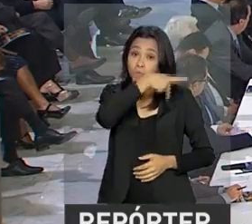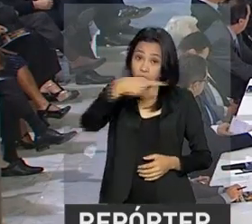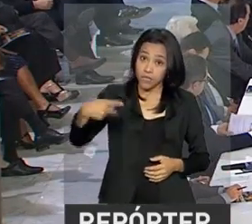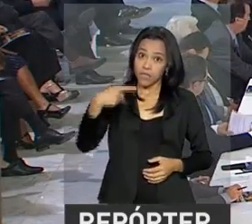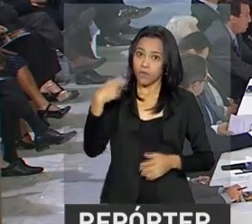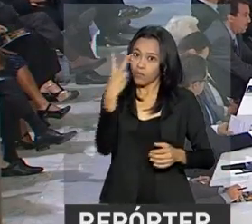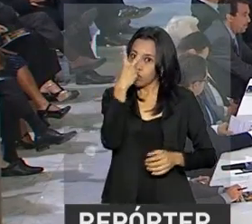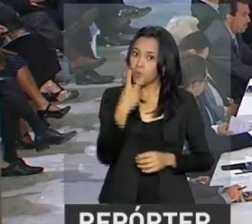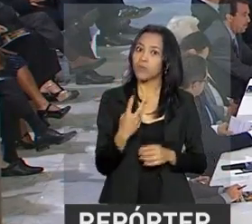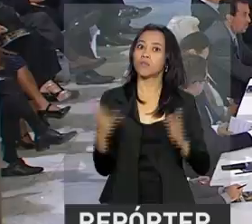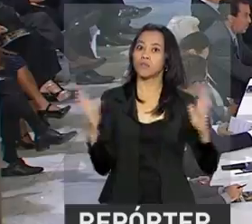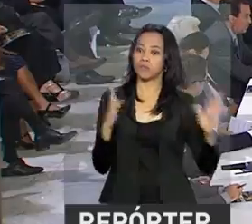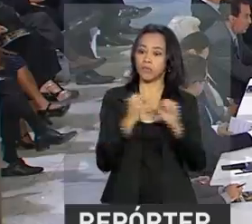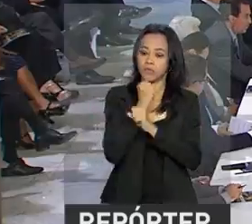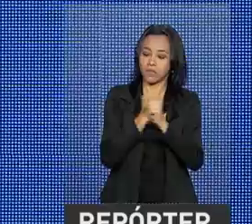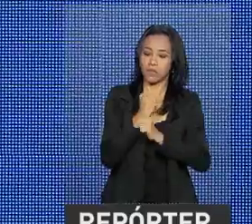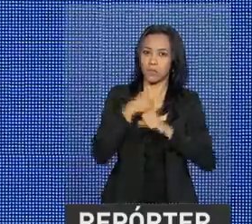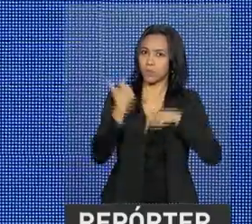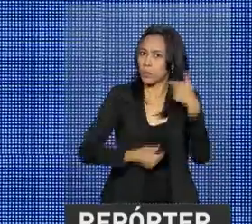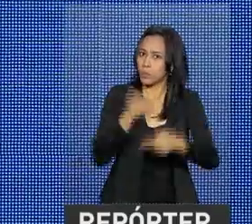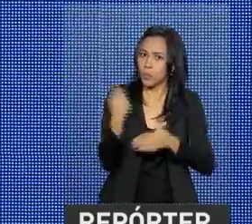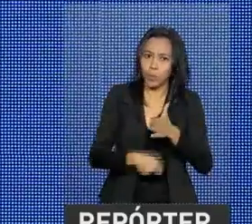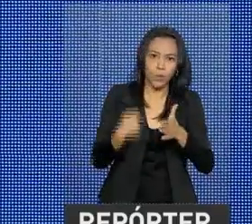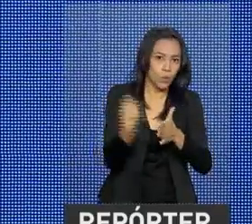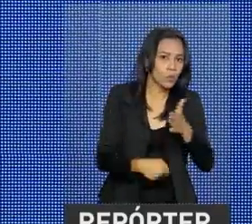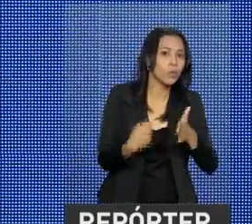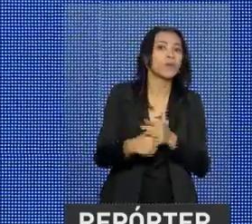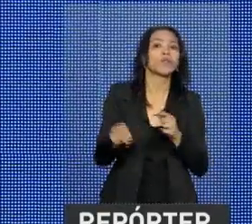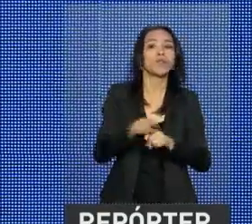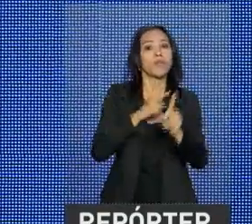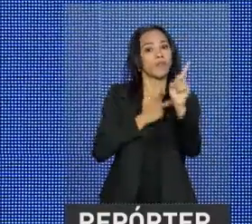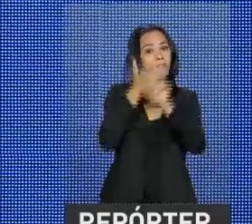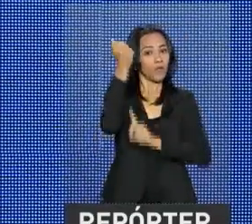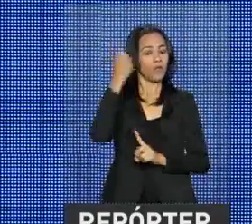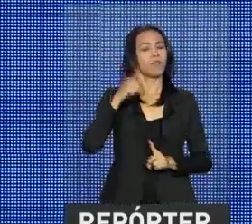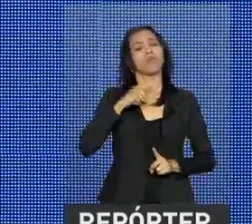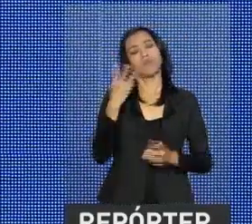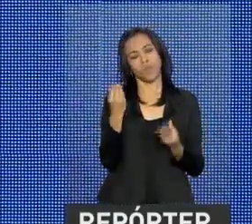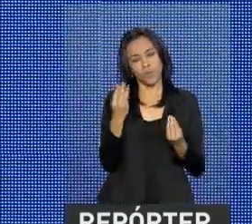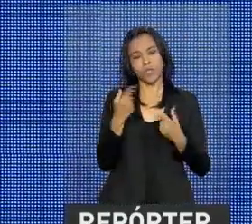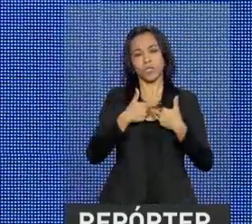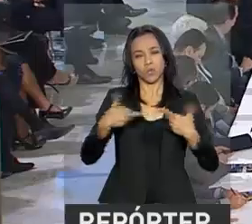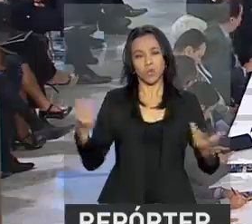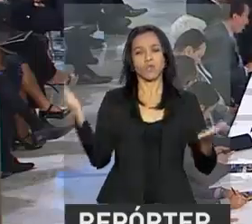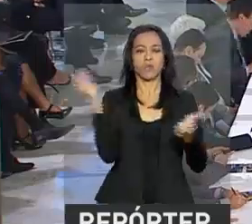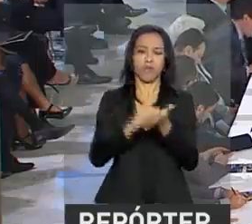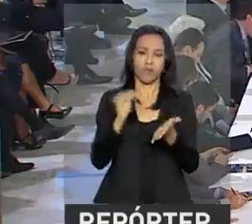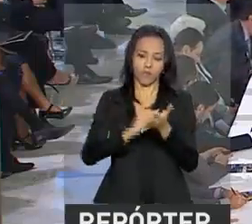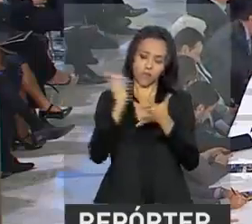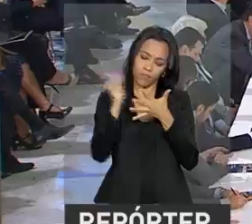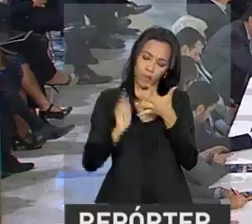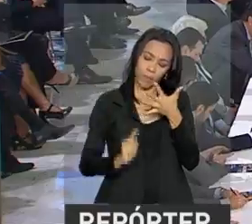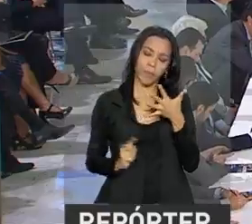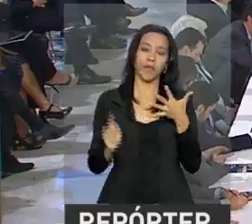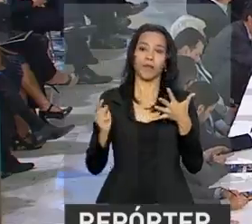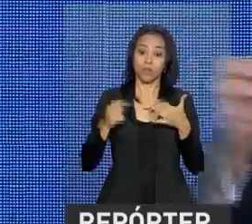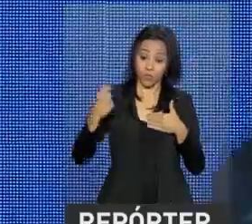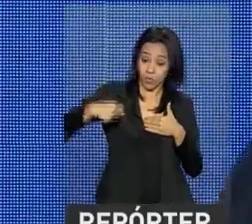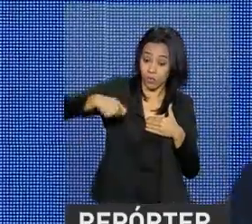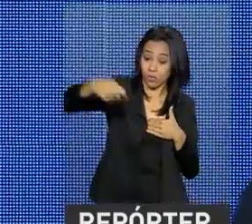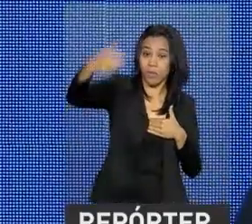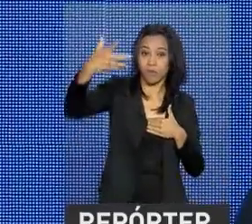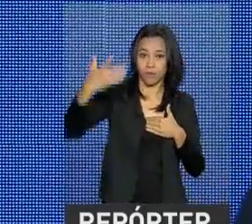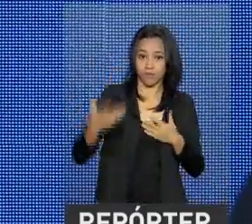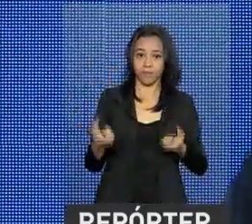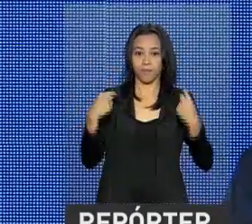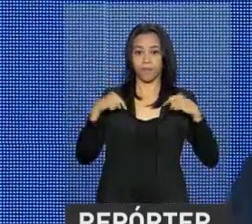luta, mas também de muitas vitórias. Temer destacou que ainda há muito o que se fazer pelo Brasil nos próximos meses de governo. Se